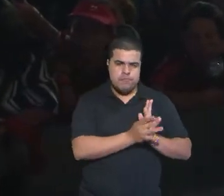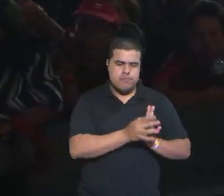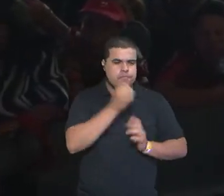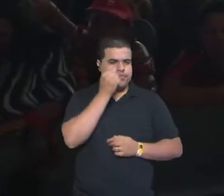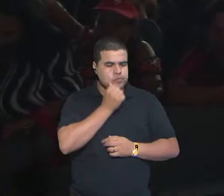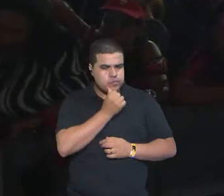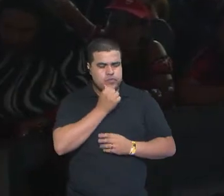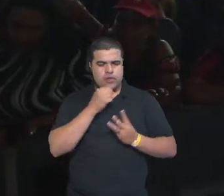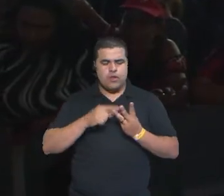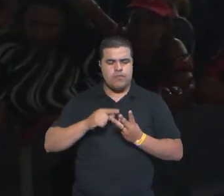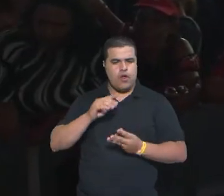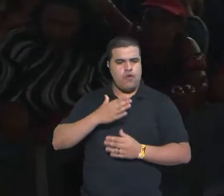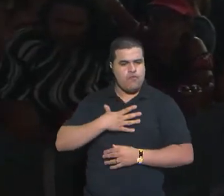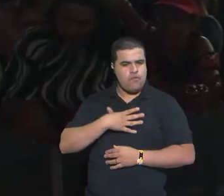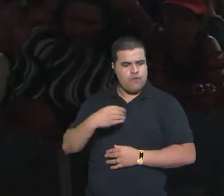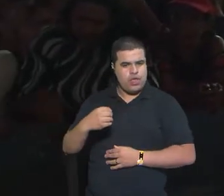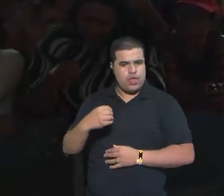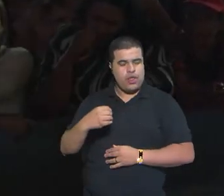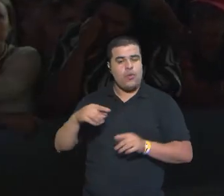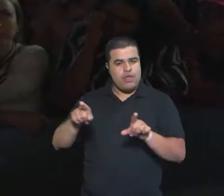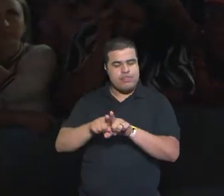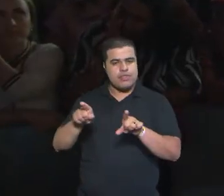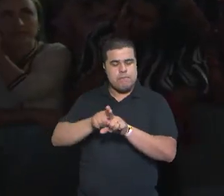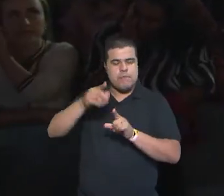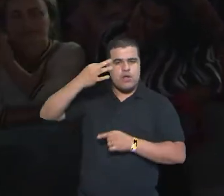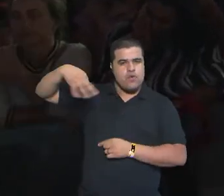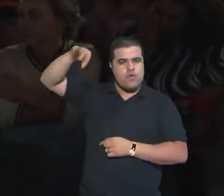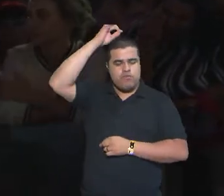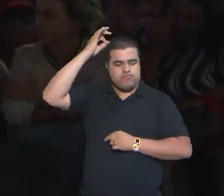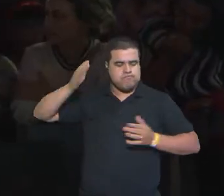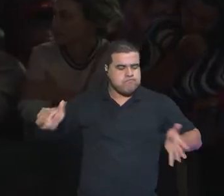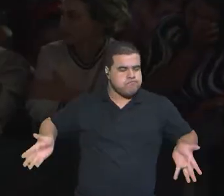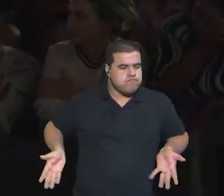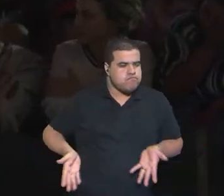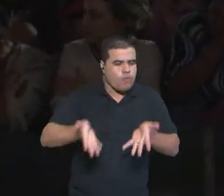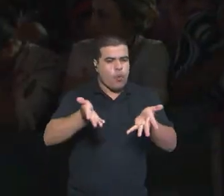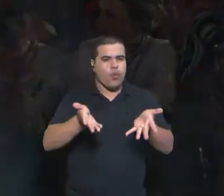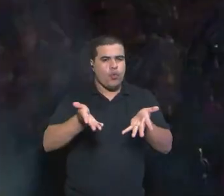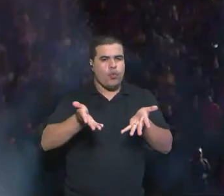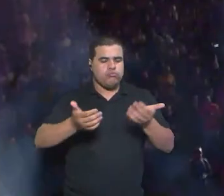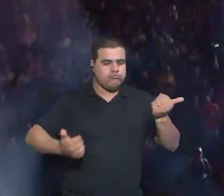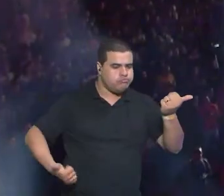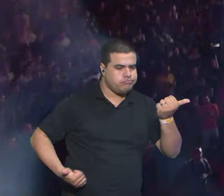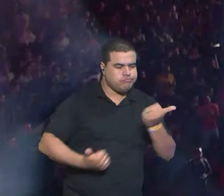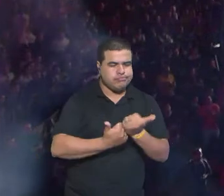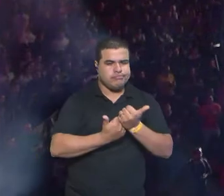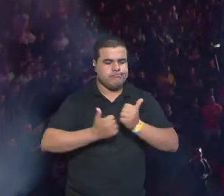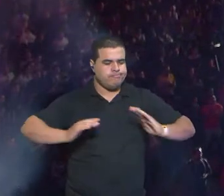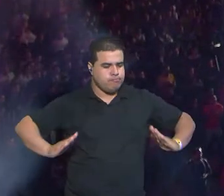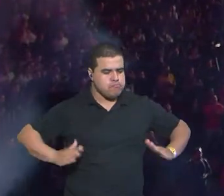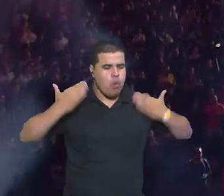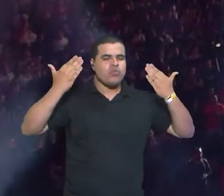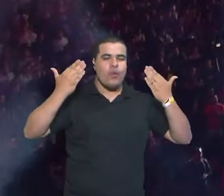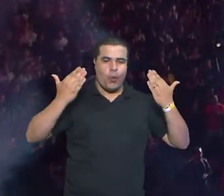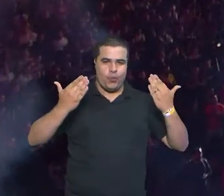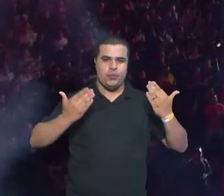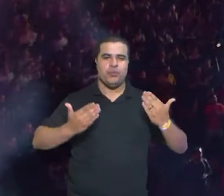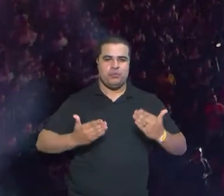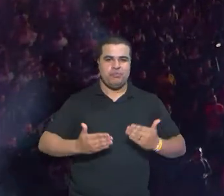me impulsionou o Espírito Santo me lançou me impucionou me potencializou